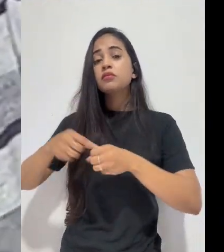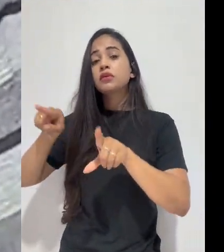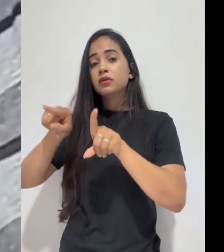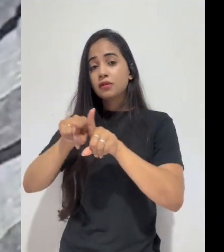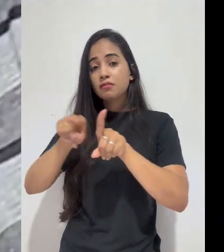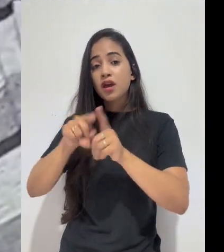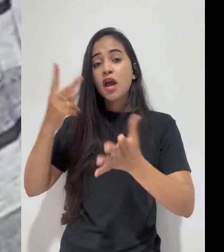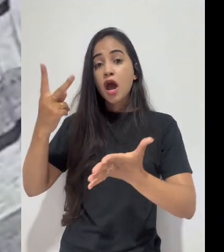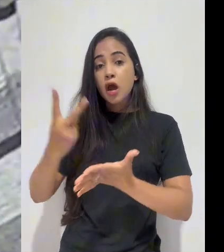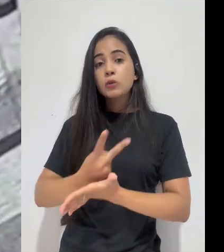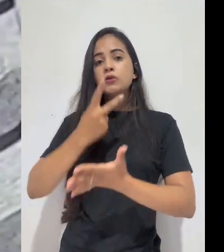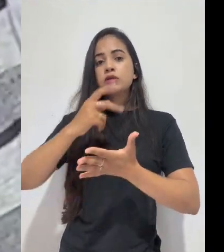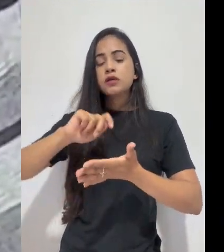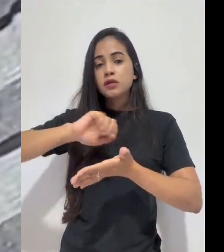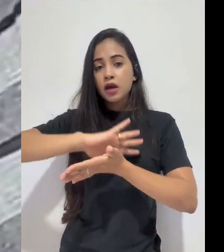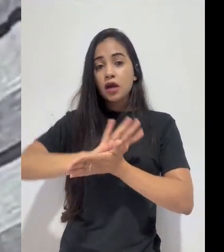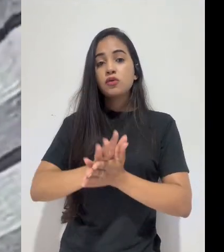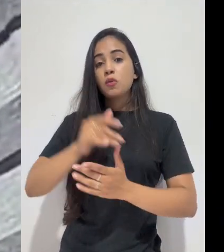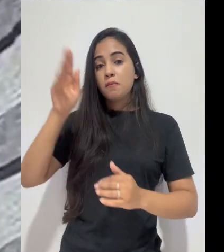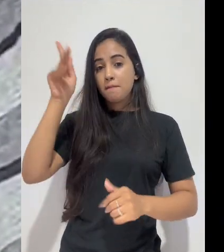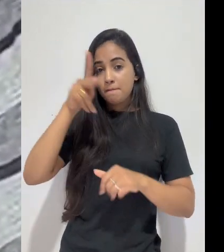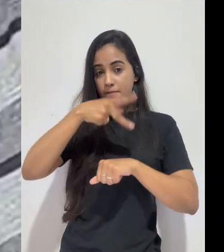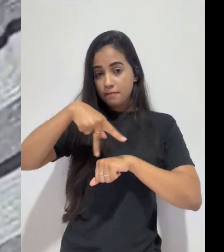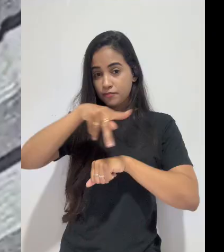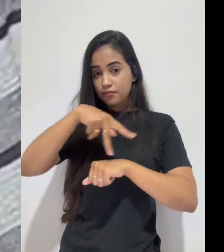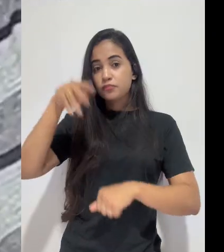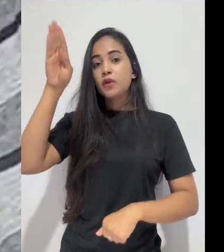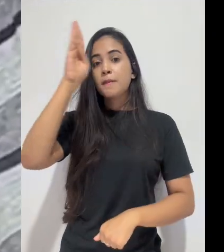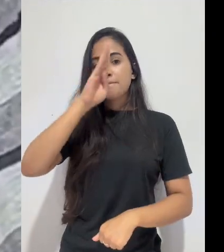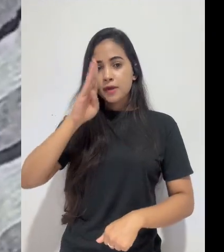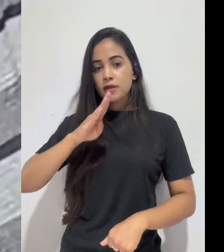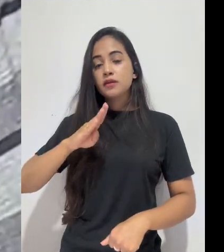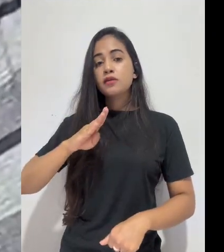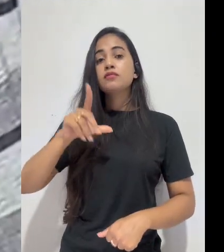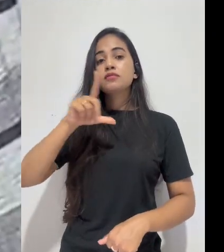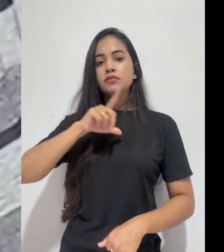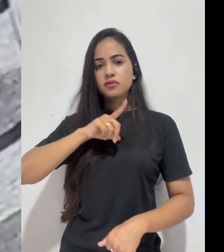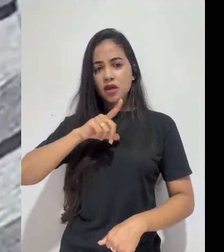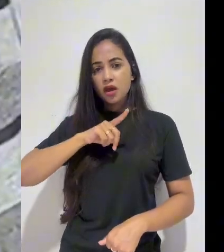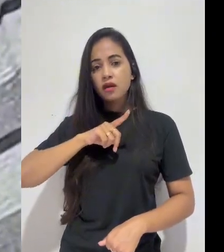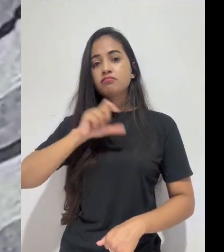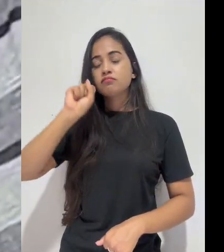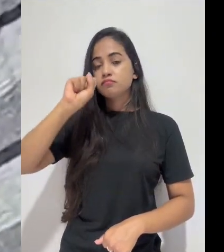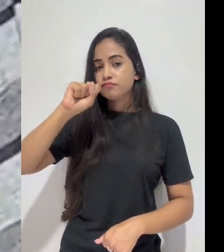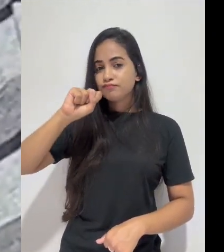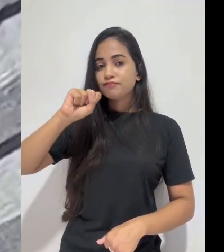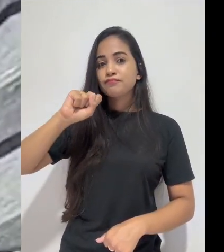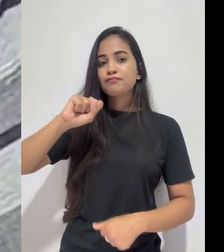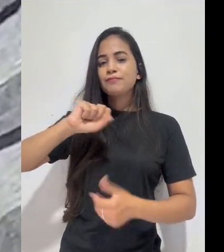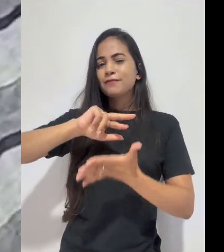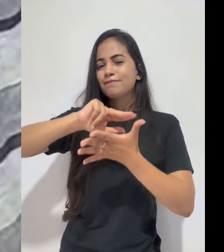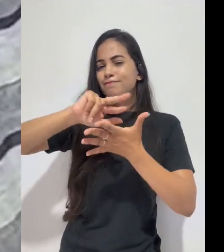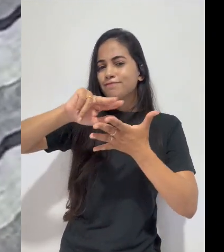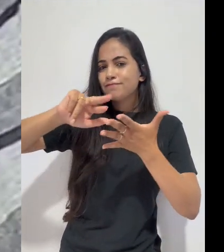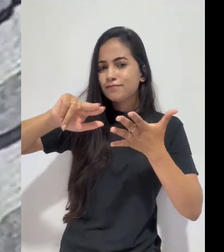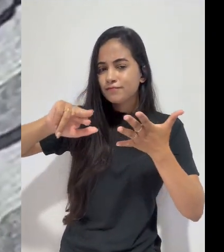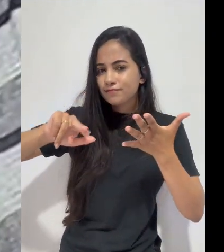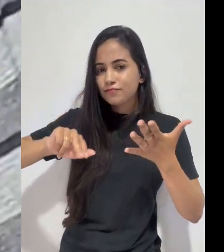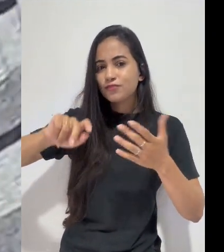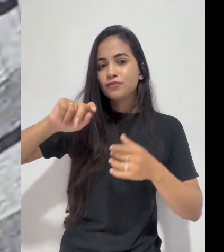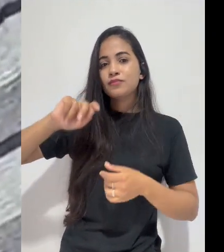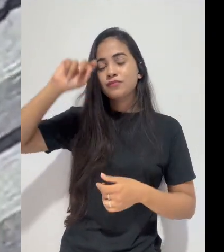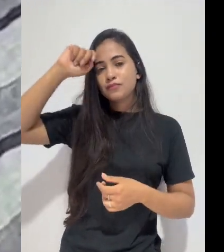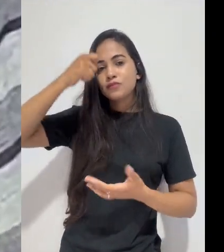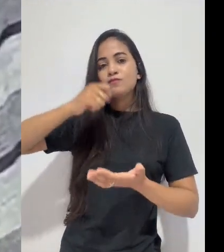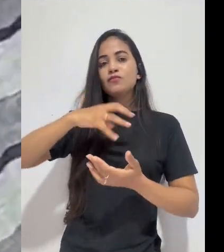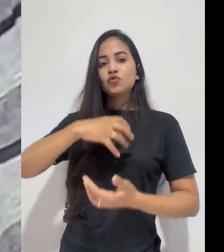tem racismo. O Brasil é um país racista, tá ligado? Já foi passado na Globo, já foi passado na TV Record, no SBT. O